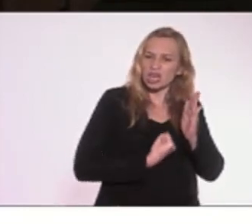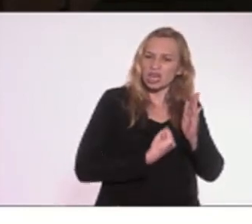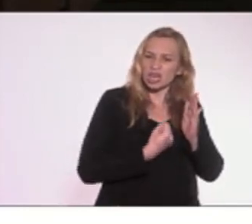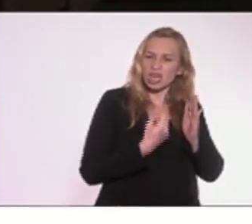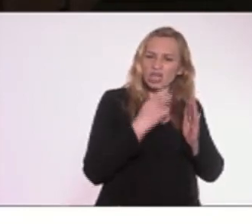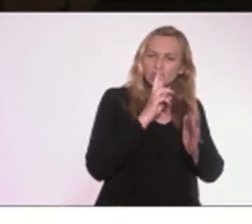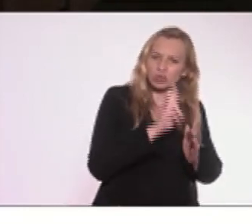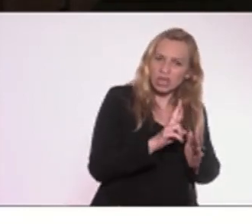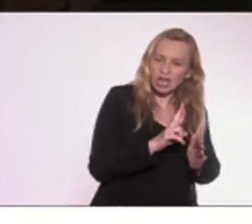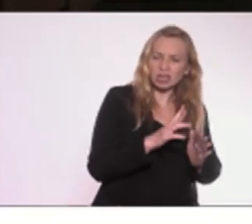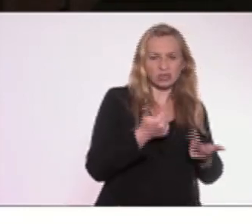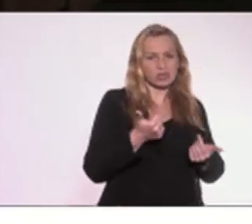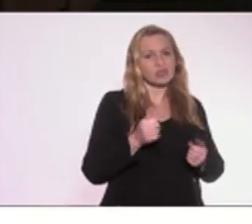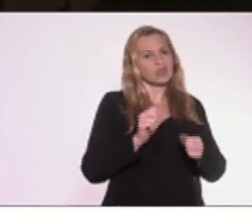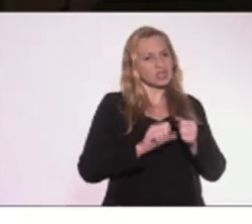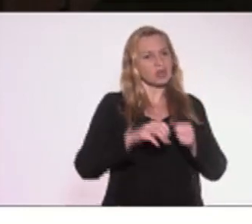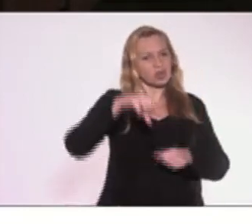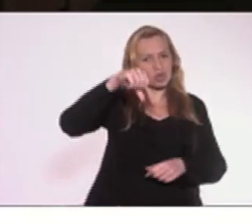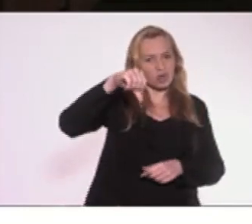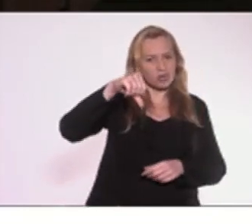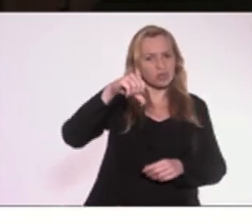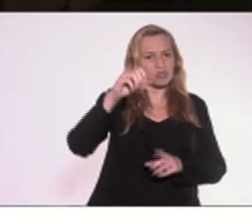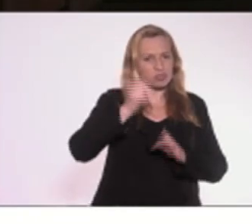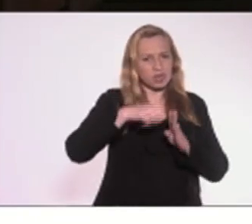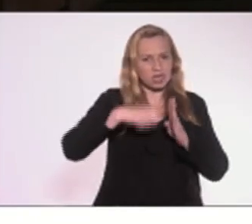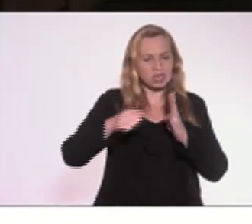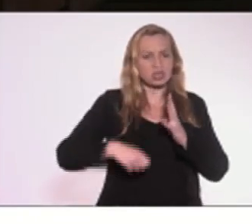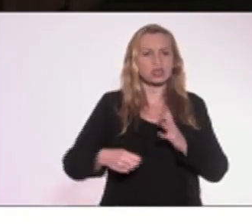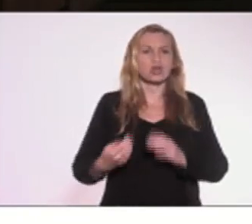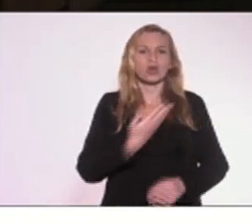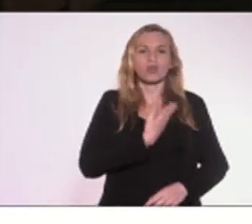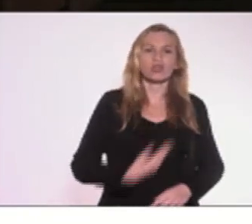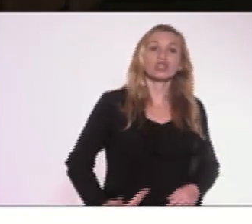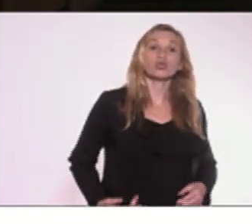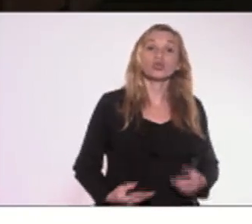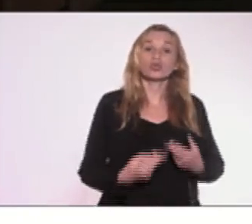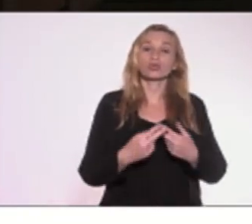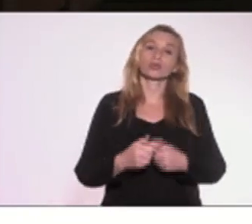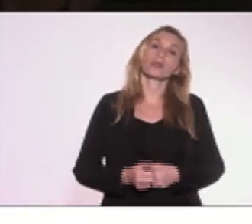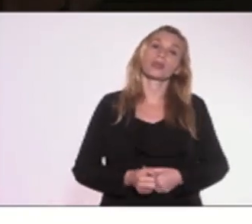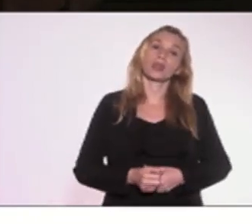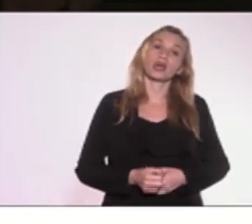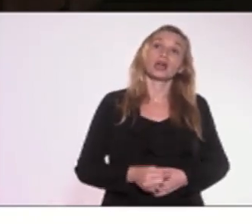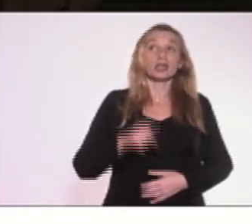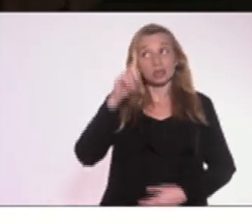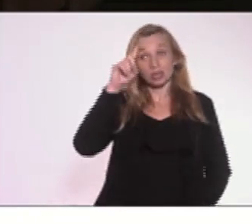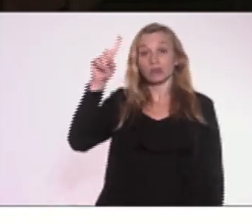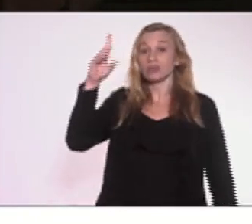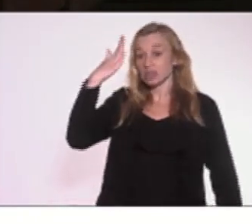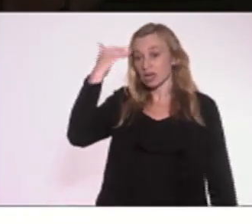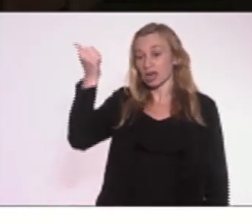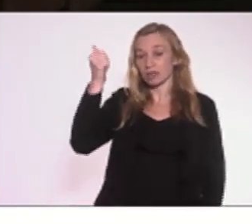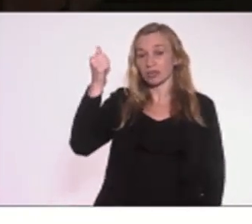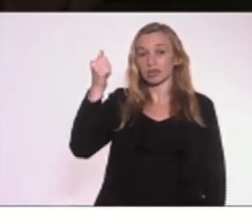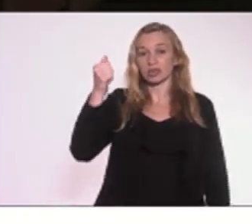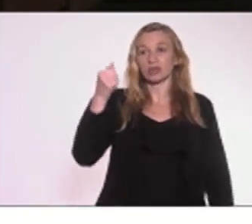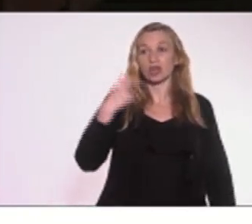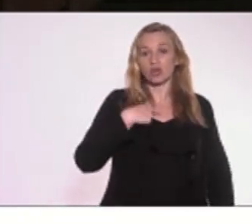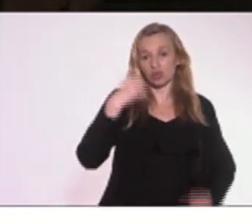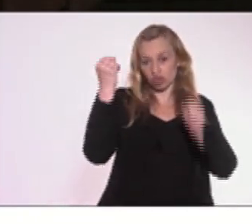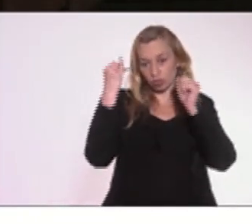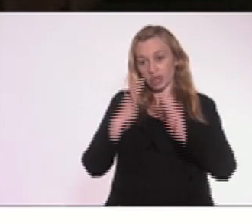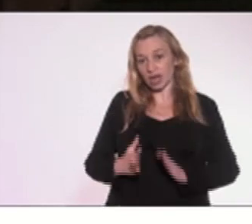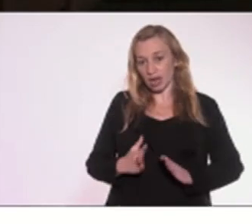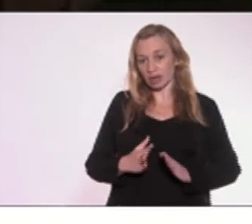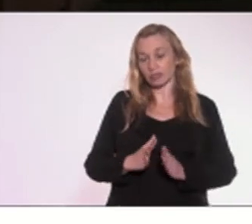Isso a gente fez em 9 meses. Governador, isso aí, juro por Deus, isso vem muito do senhor. Eu vou explicar por quê, governador,